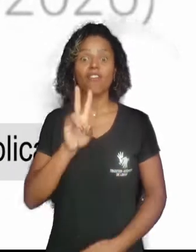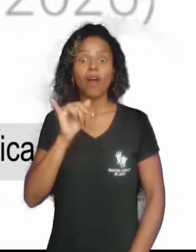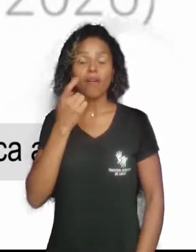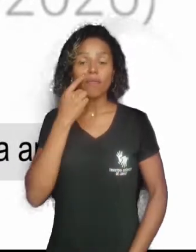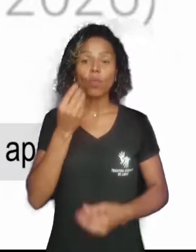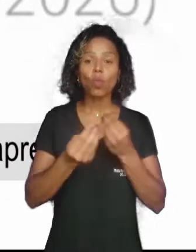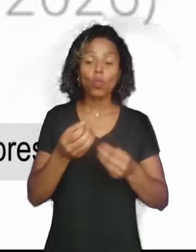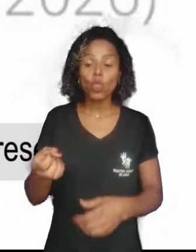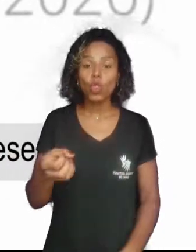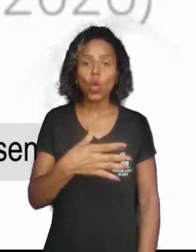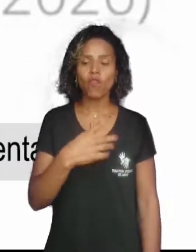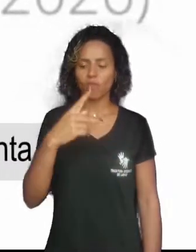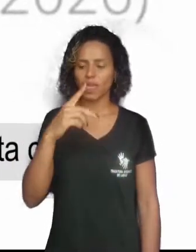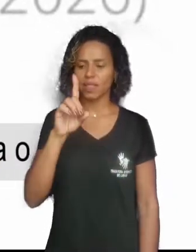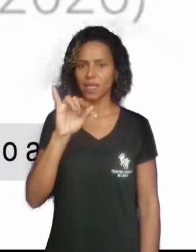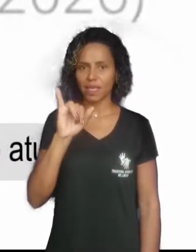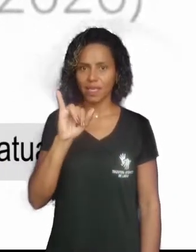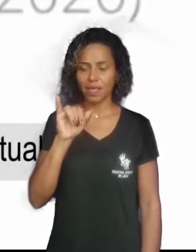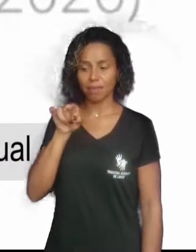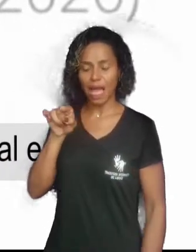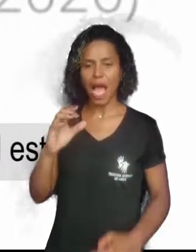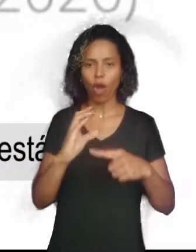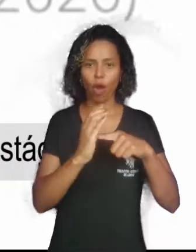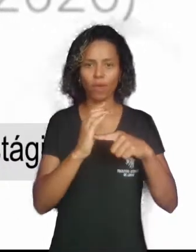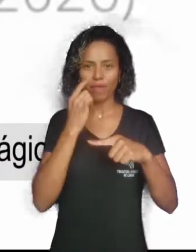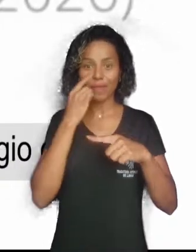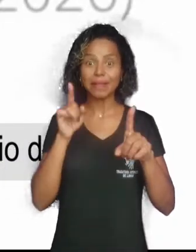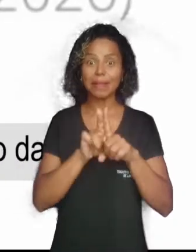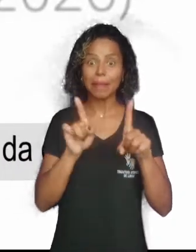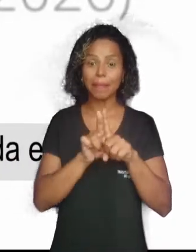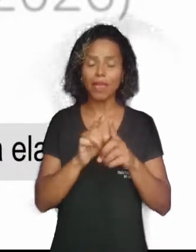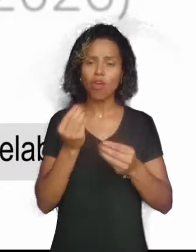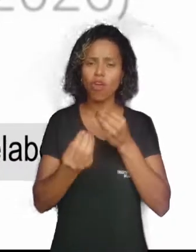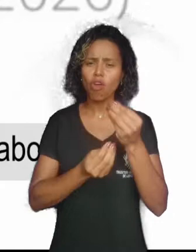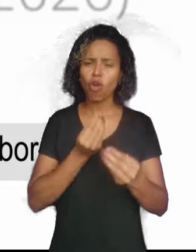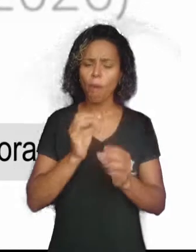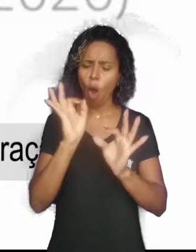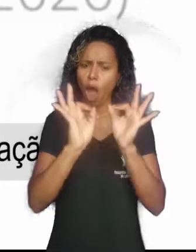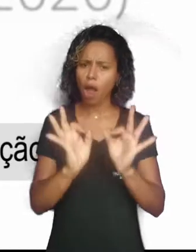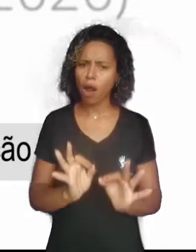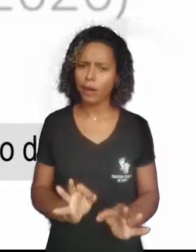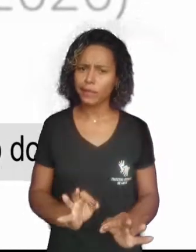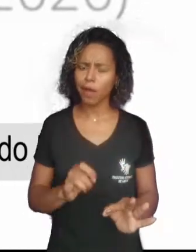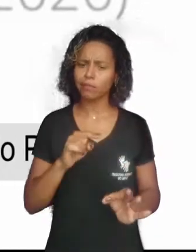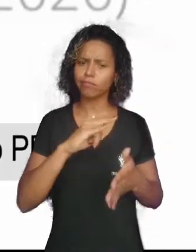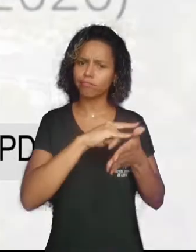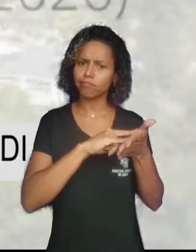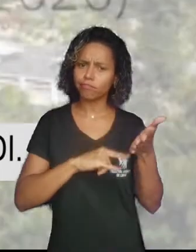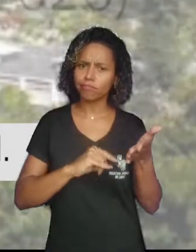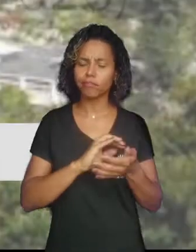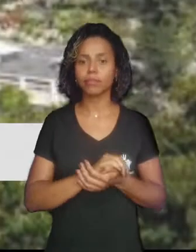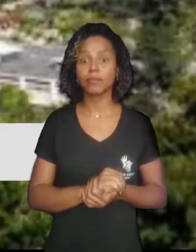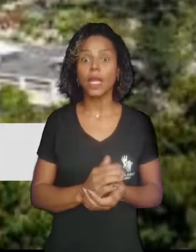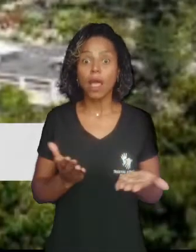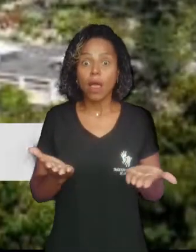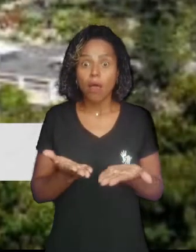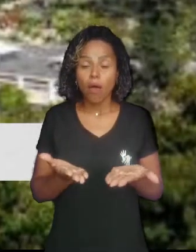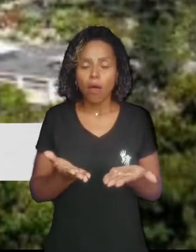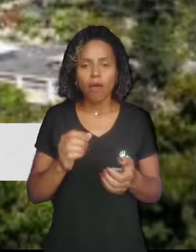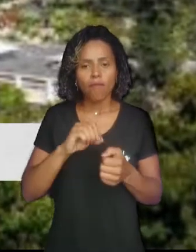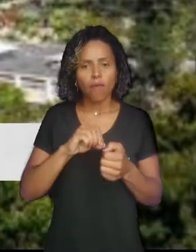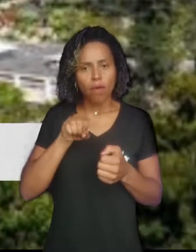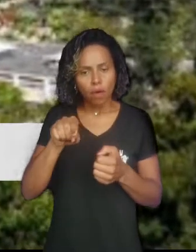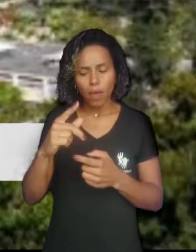do novo PDI para a comunidade além de demonstrar a estrutura Geral do documento atualmente o processo de